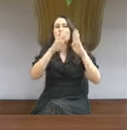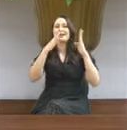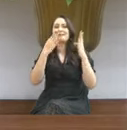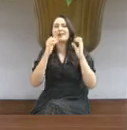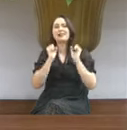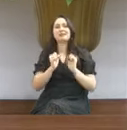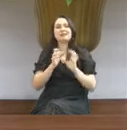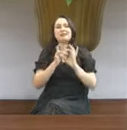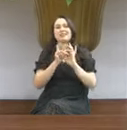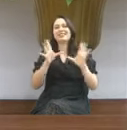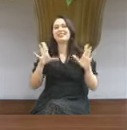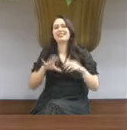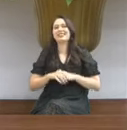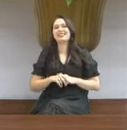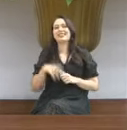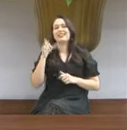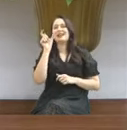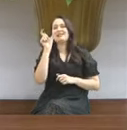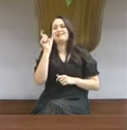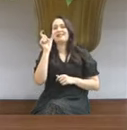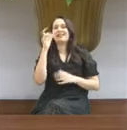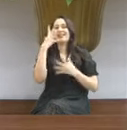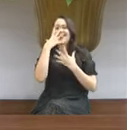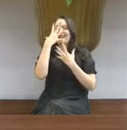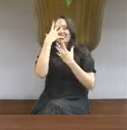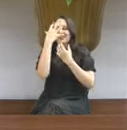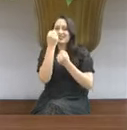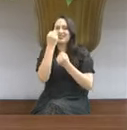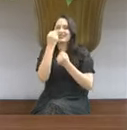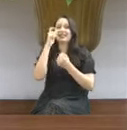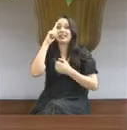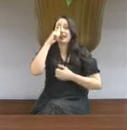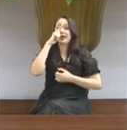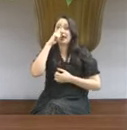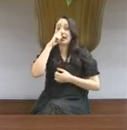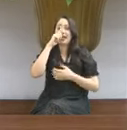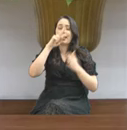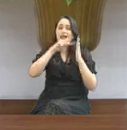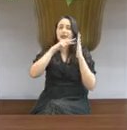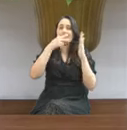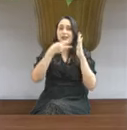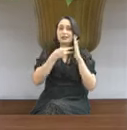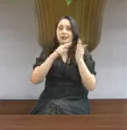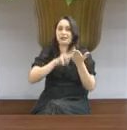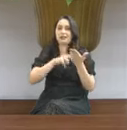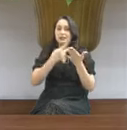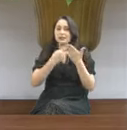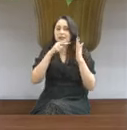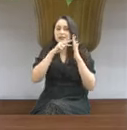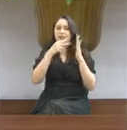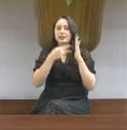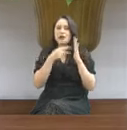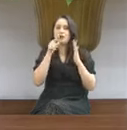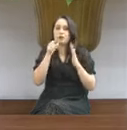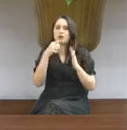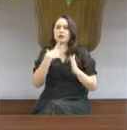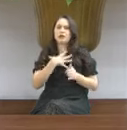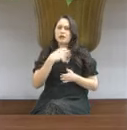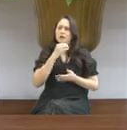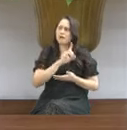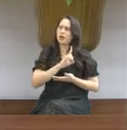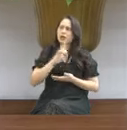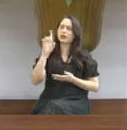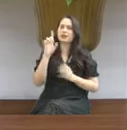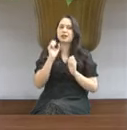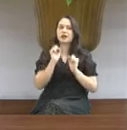palavra confiança significa você faz parte agora como filho de Deus, e pelos méritos do